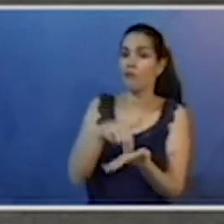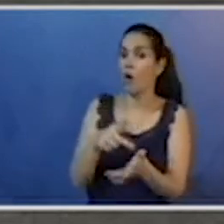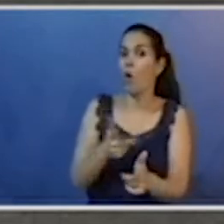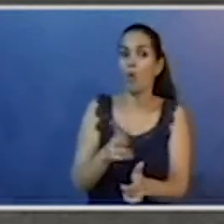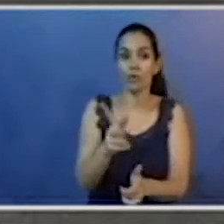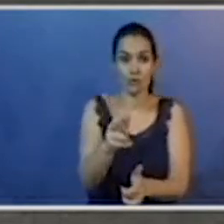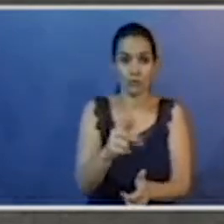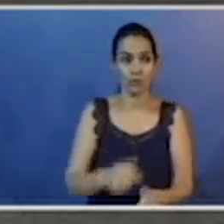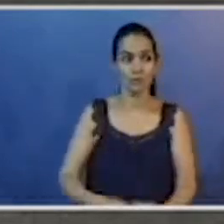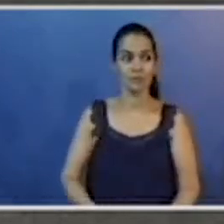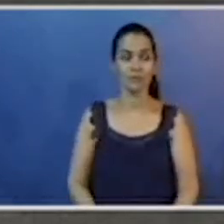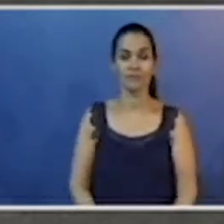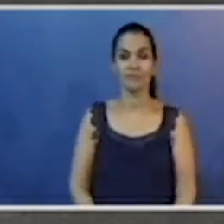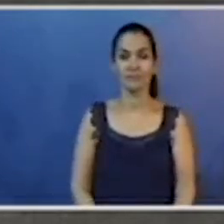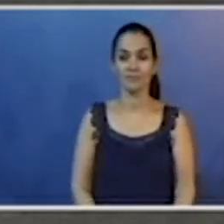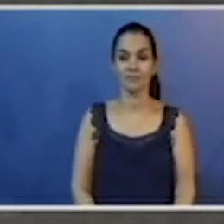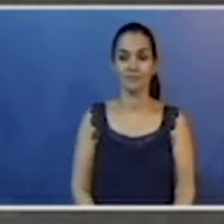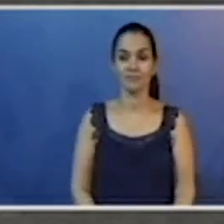te continua